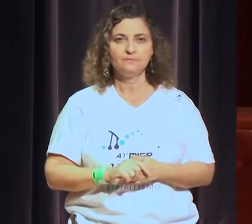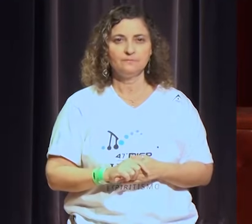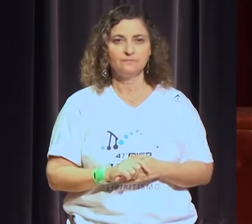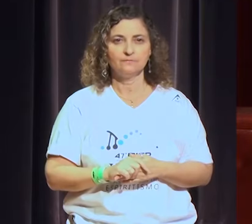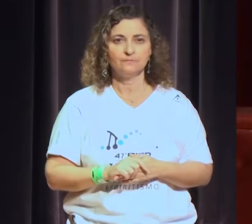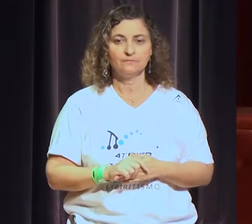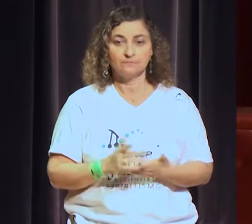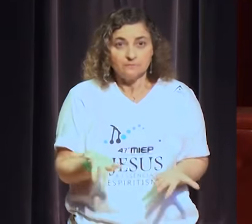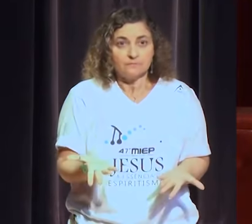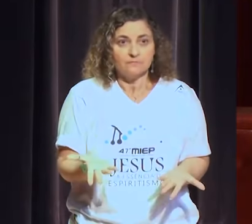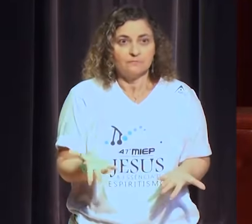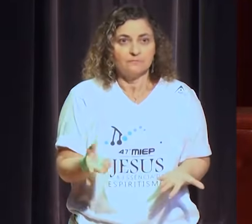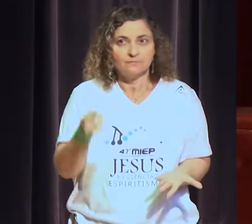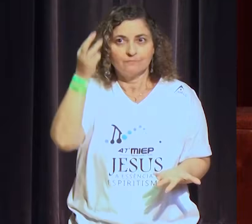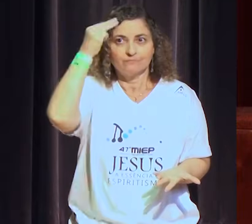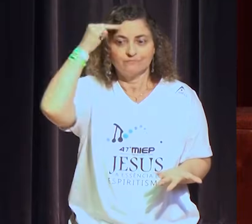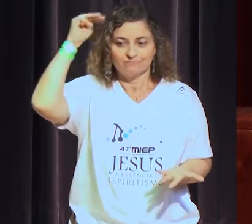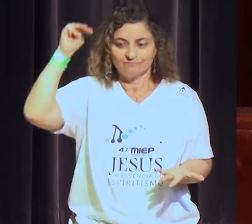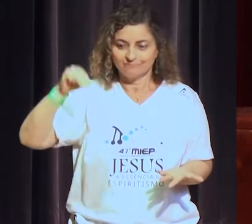É uma mitologia.